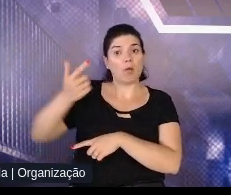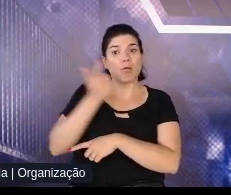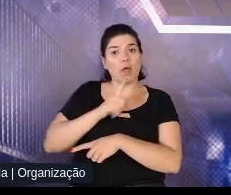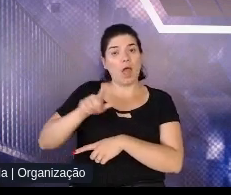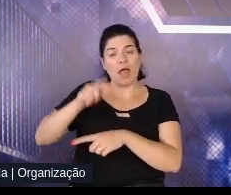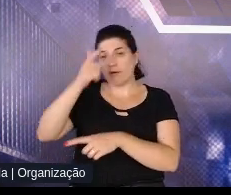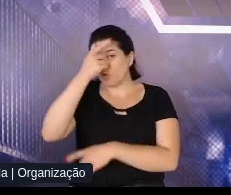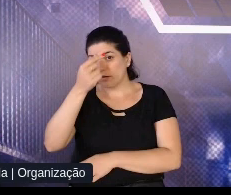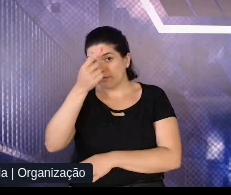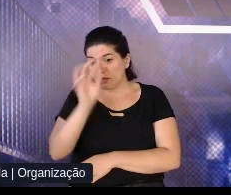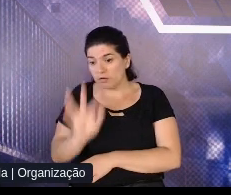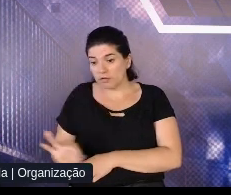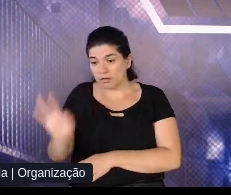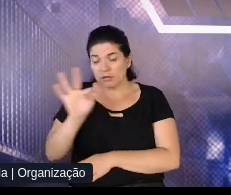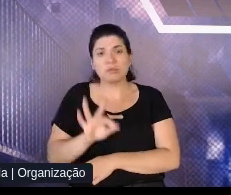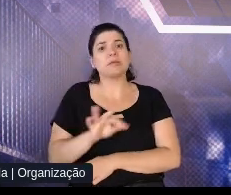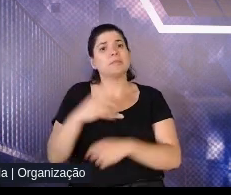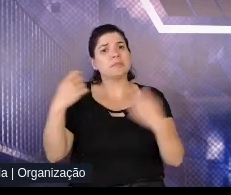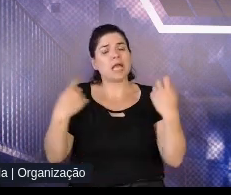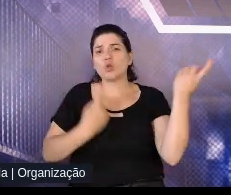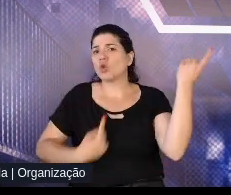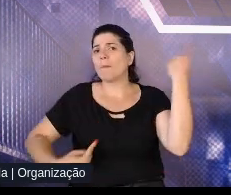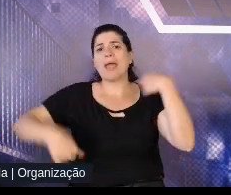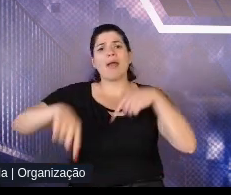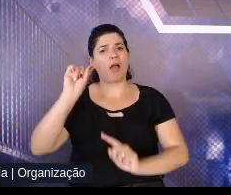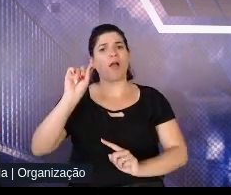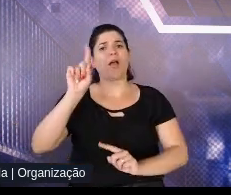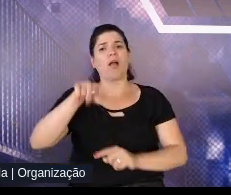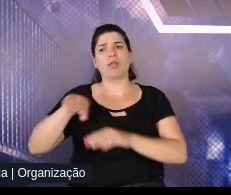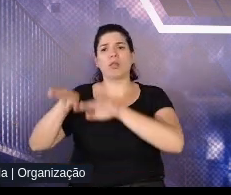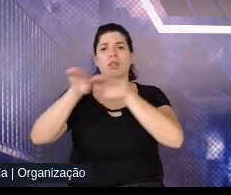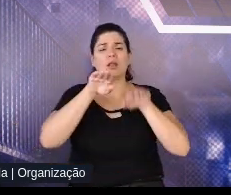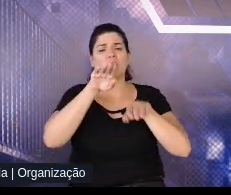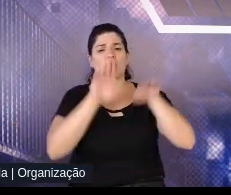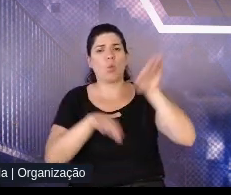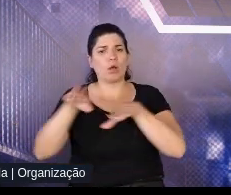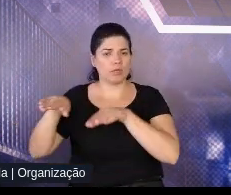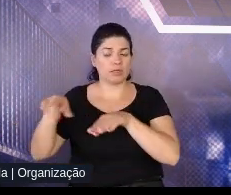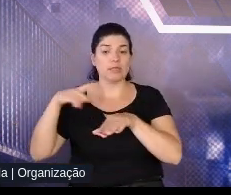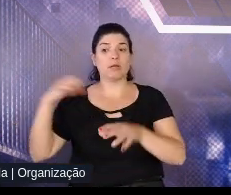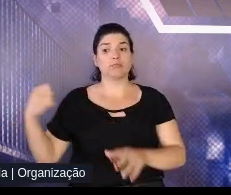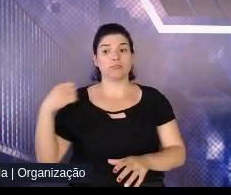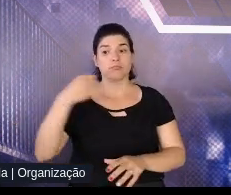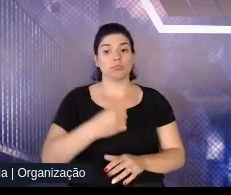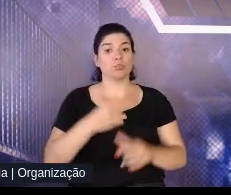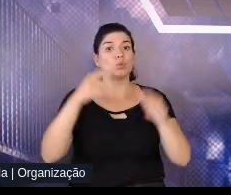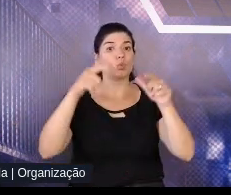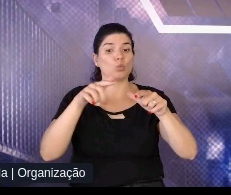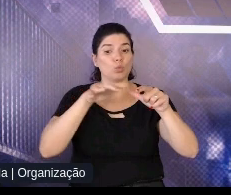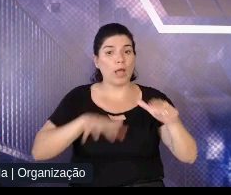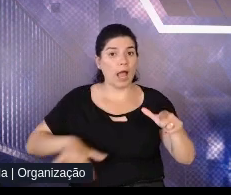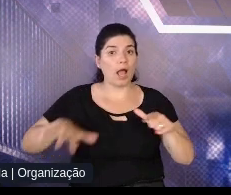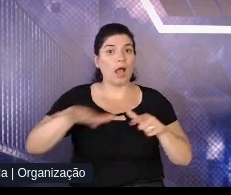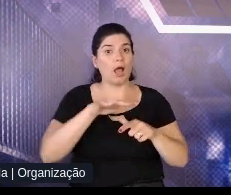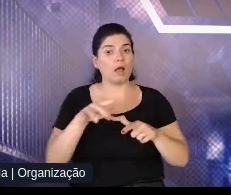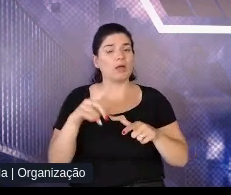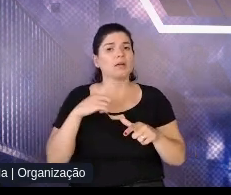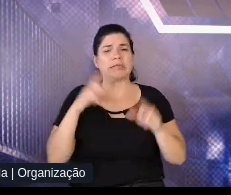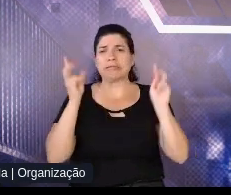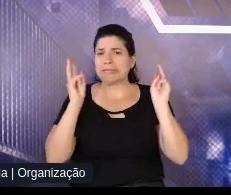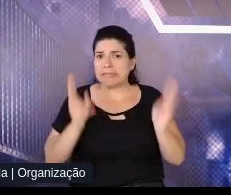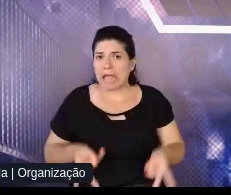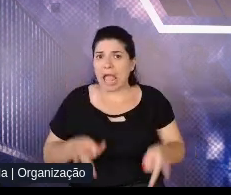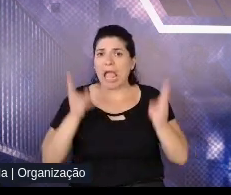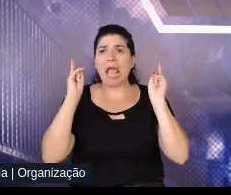temos que superar a nossa desigualdade. A gente está inserida num ambiente, a gente está inserida num cenário que constantemente a